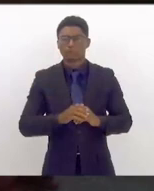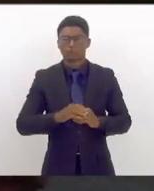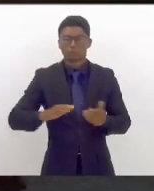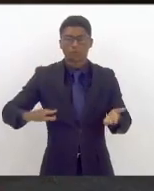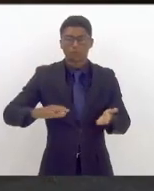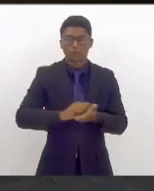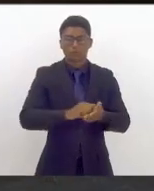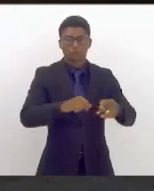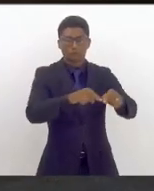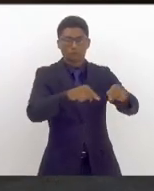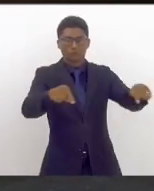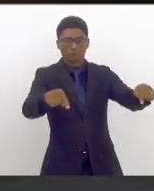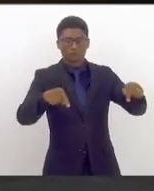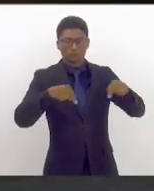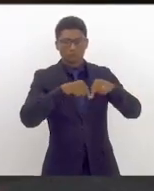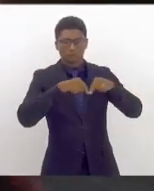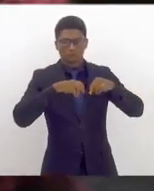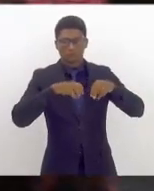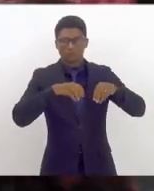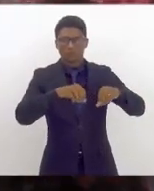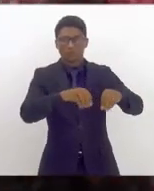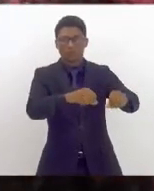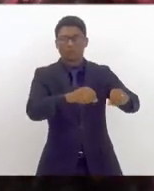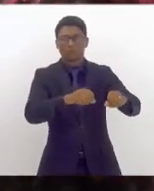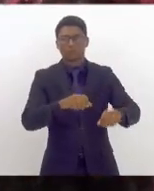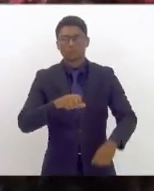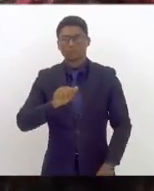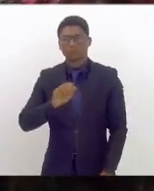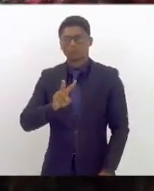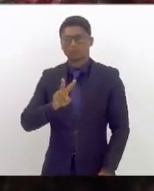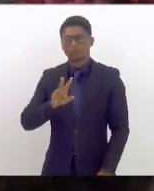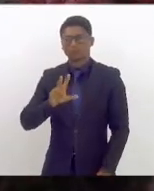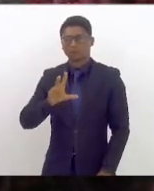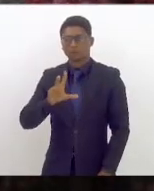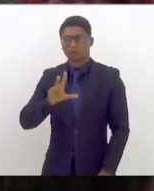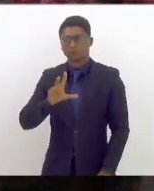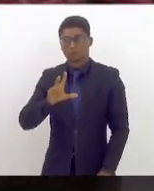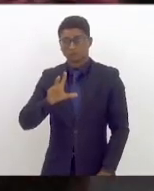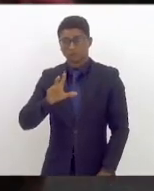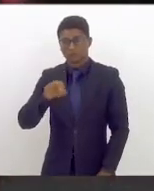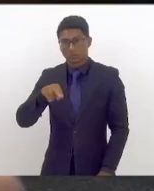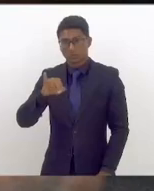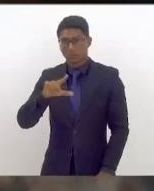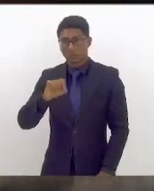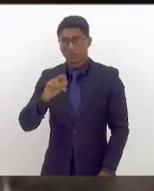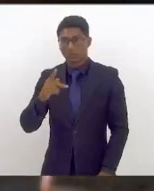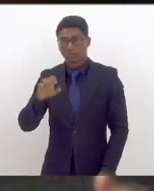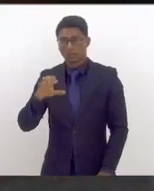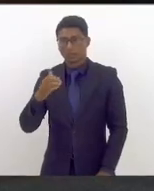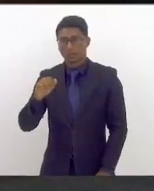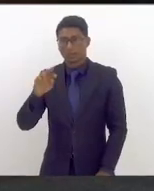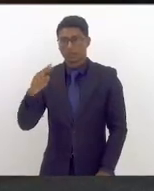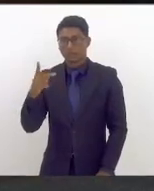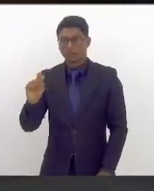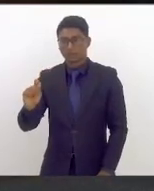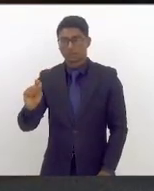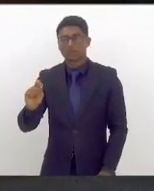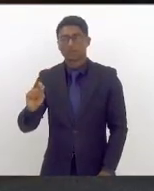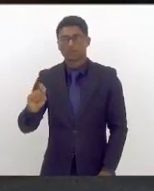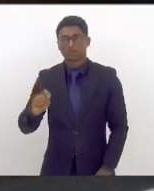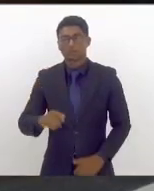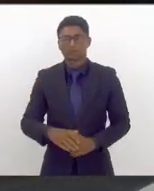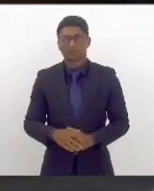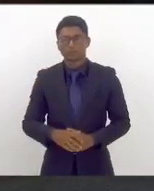tombamento do terreno localizada na Avenida Nilo Peçanha designado lote 1 da quadra A do pa 9369